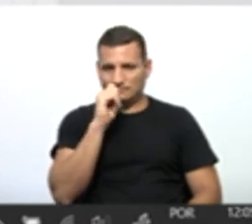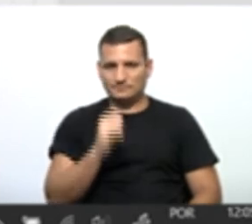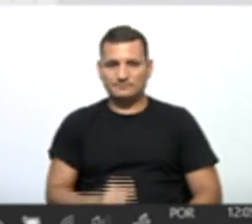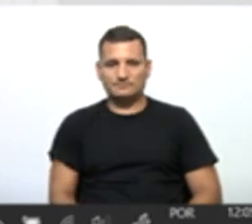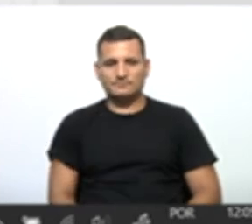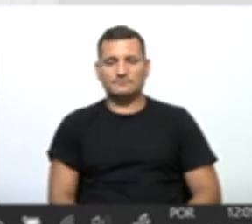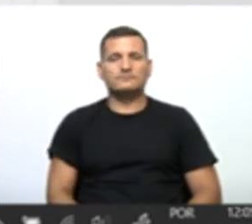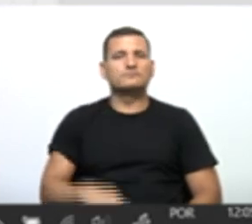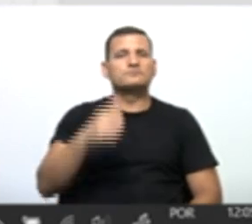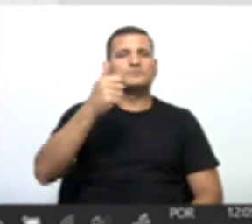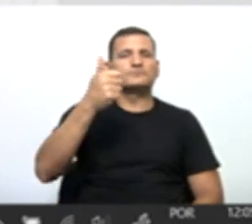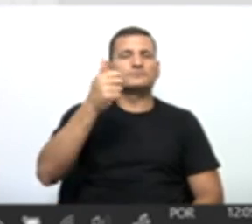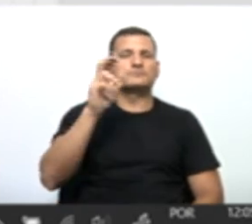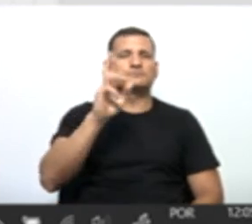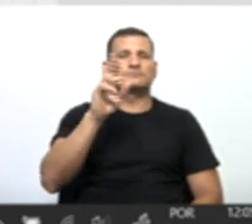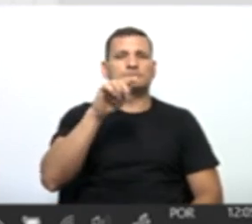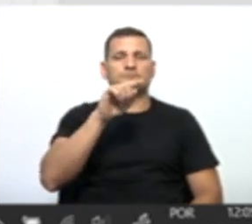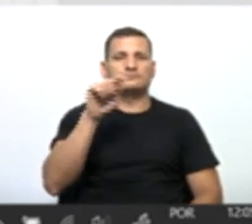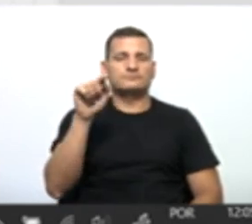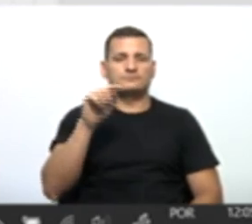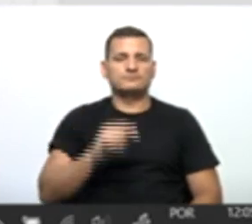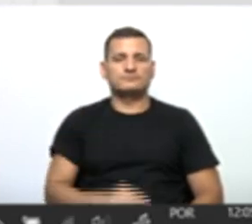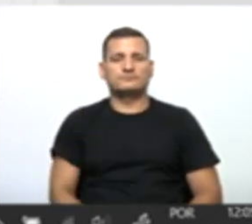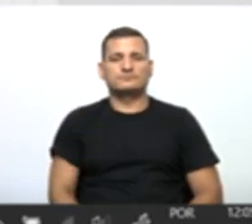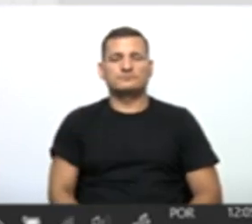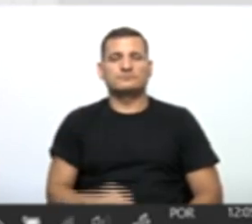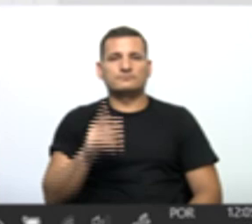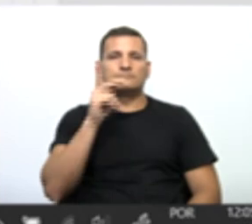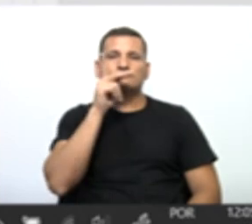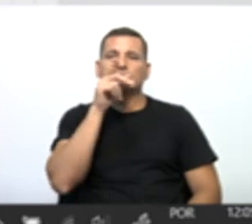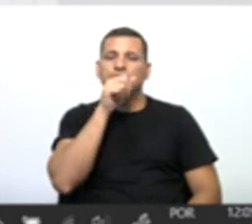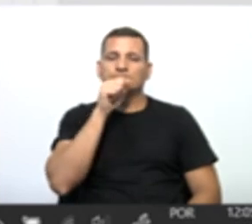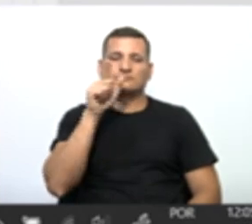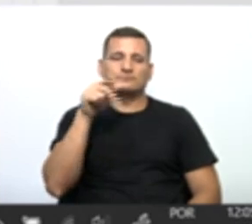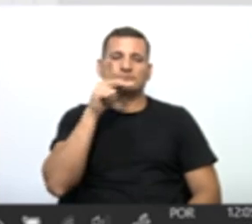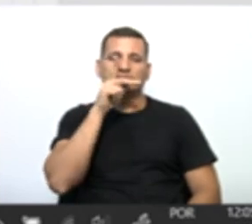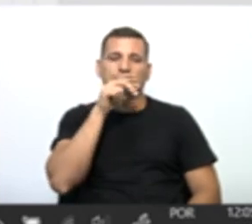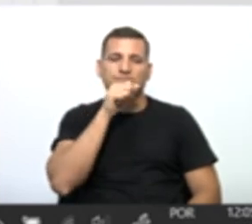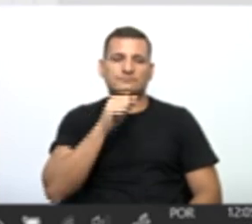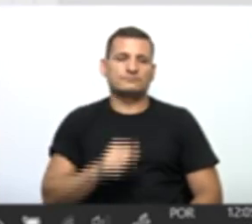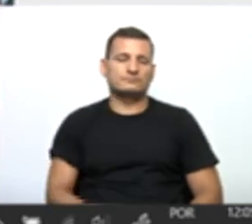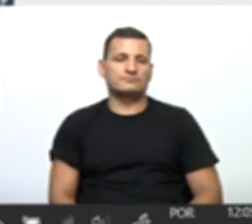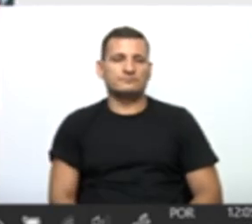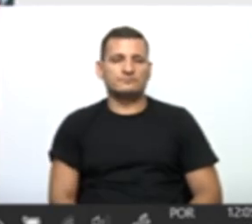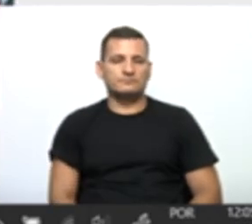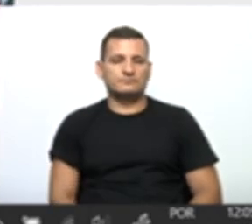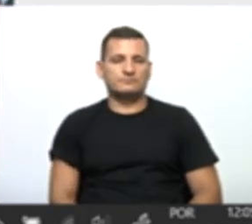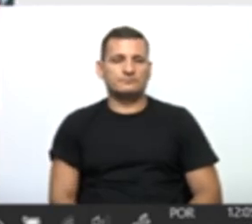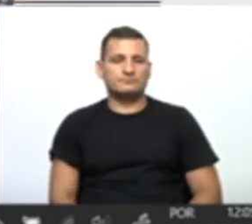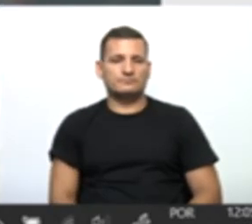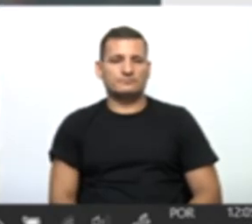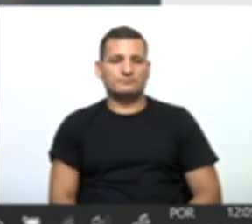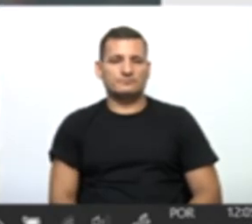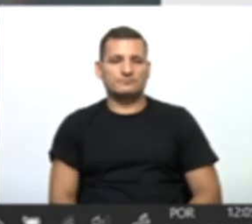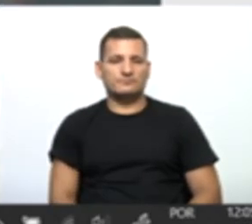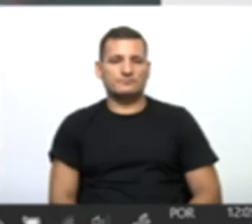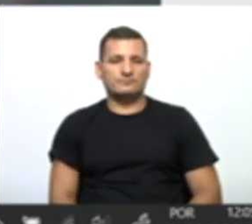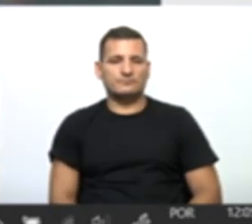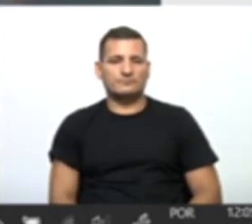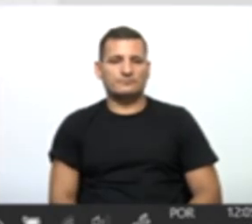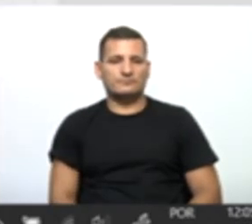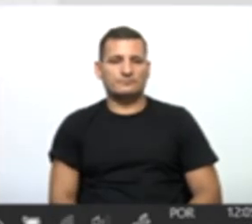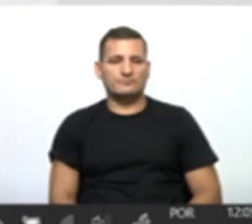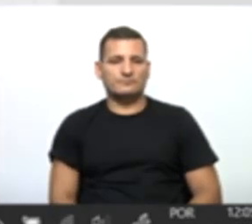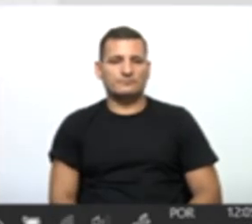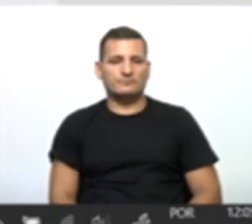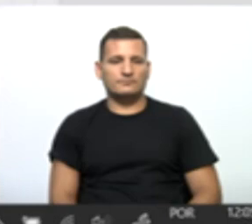identificar? O primeiro aqui. O primeiro é daqui do campus de Porto Velho, Muito do Zona bom. Norte. Olha aí, eu tô